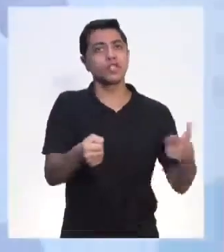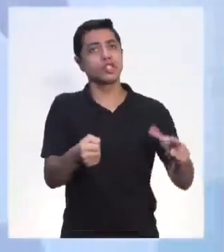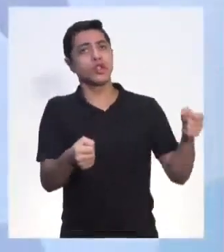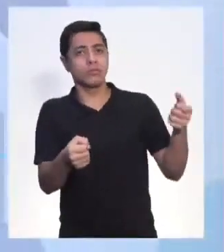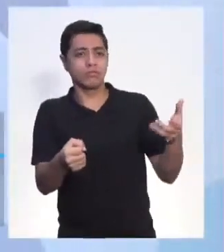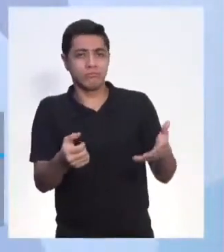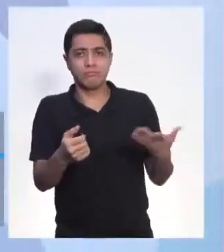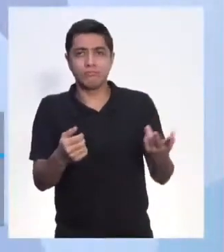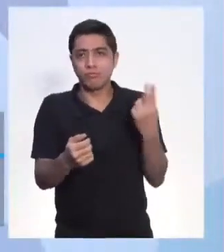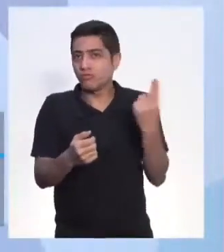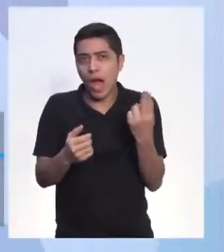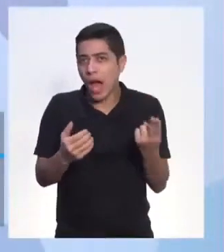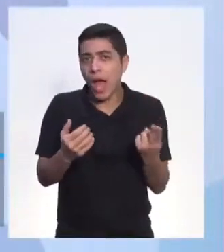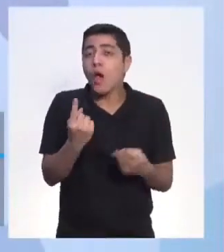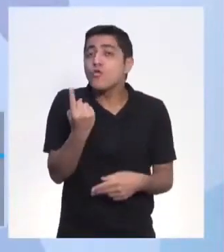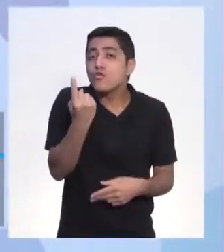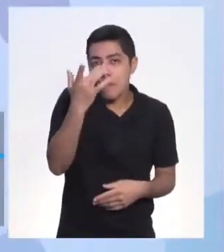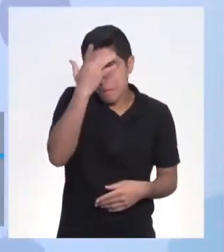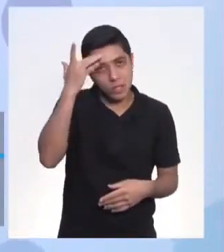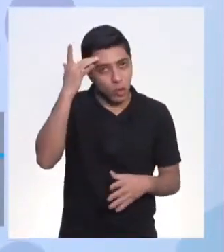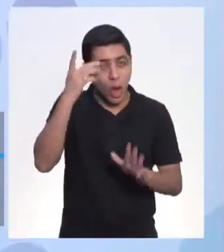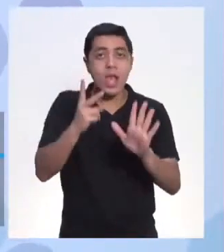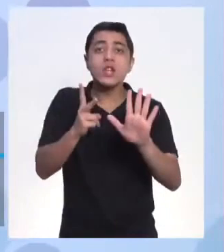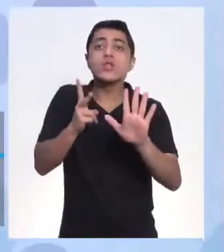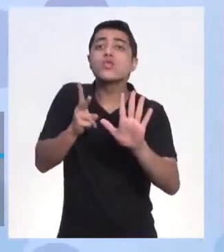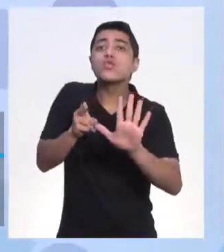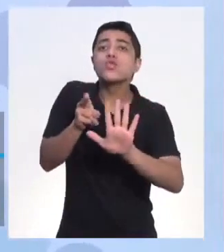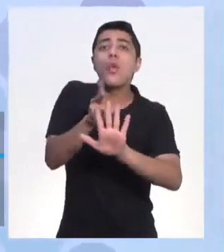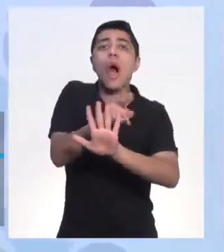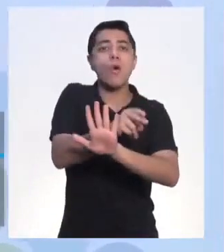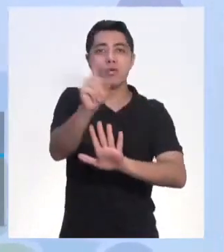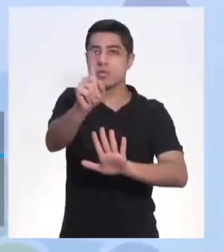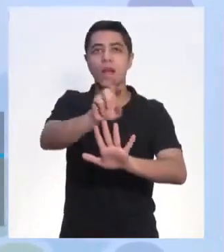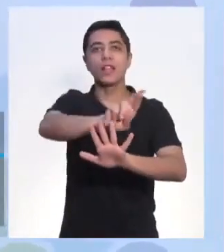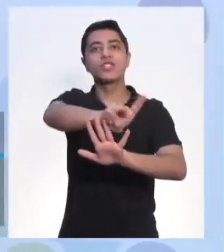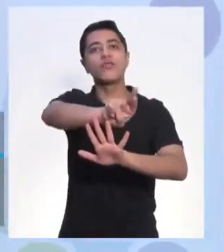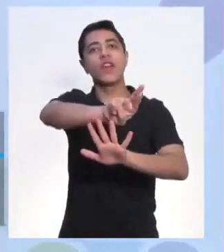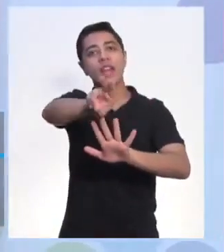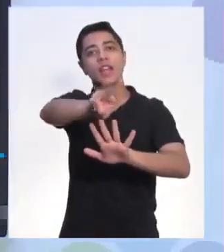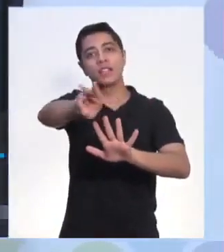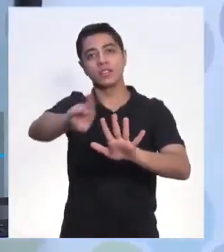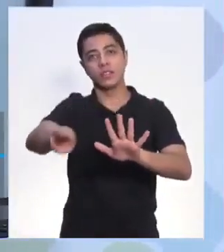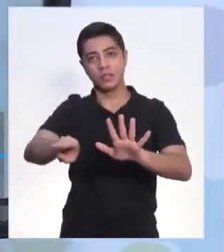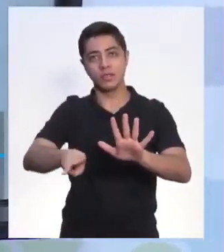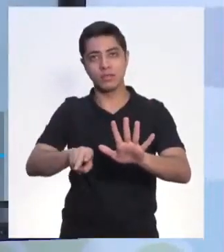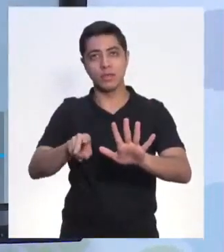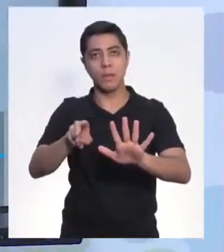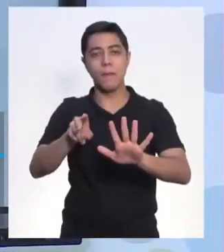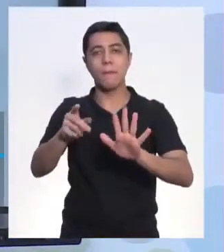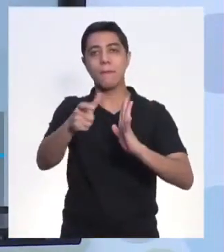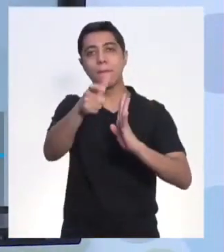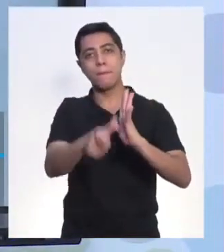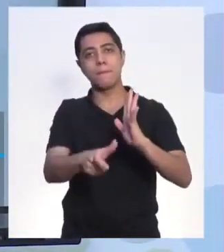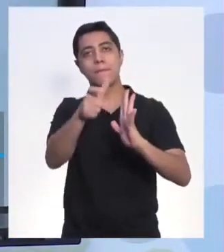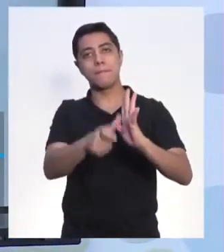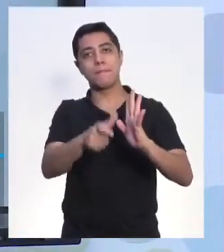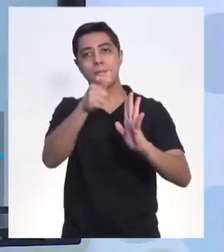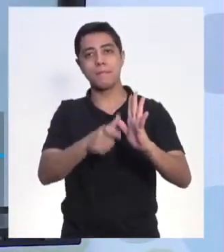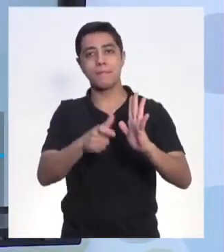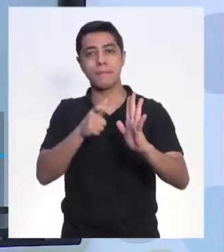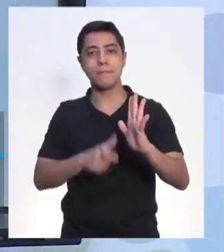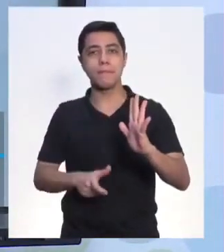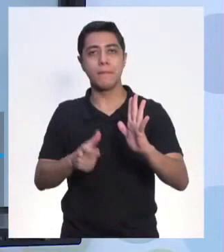formando filas sem repetição. Então, se eu tenho 5 pessoas, eu vou colocar as 5